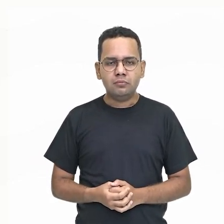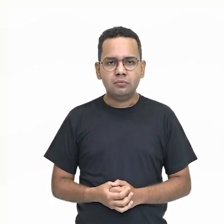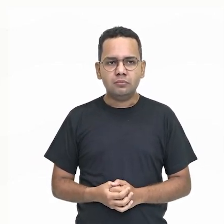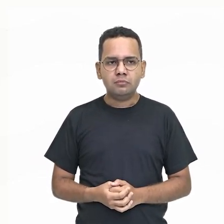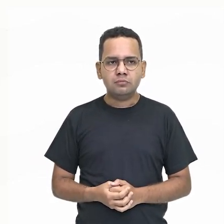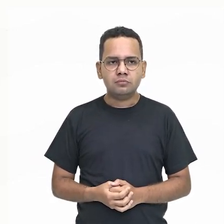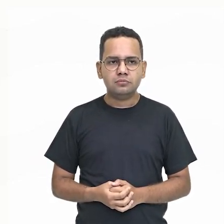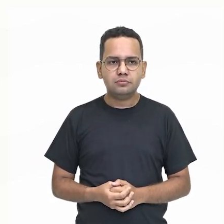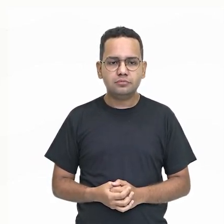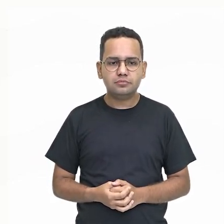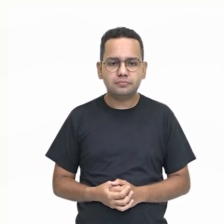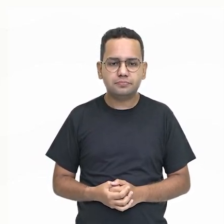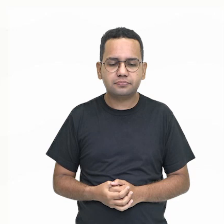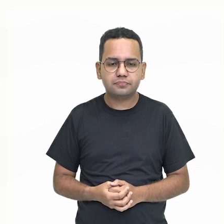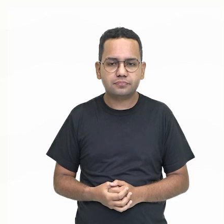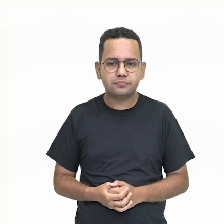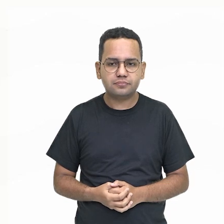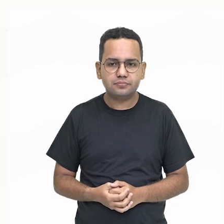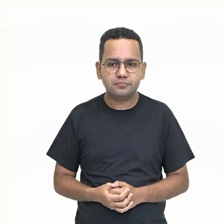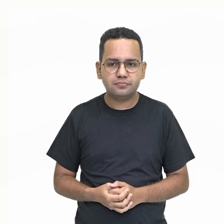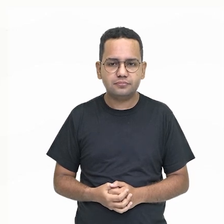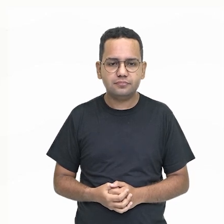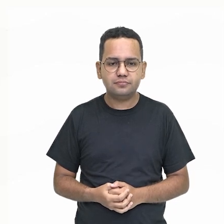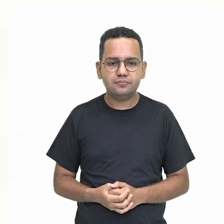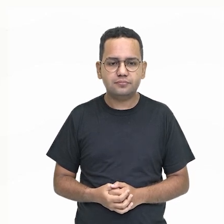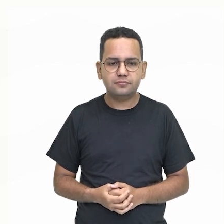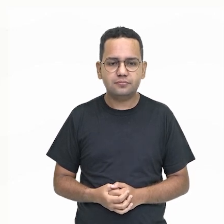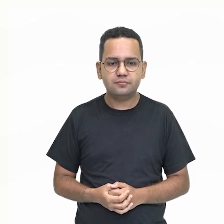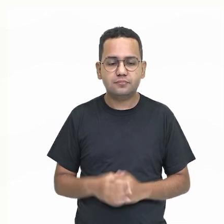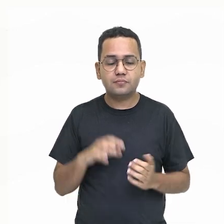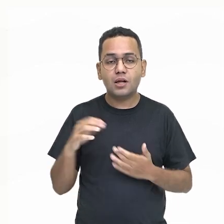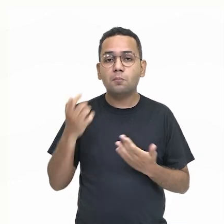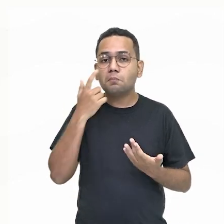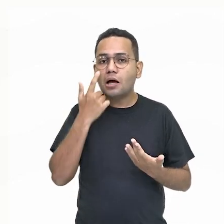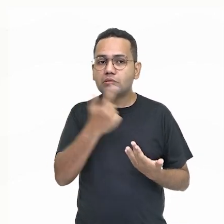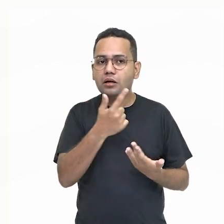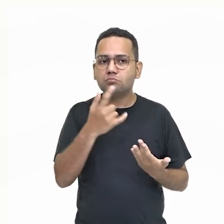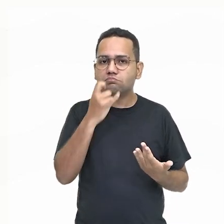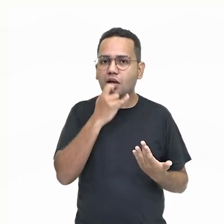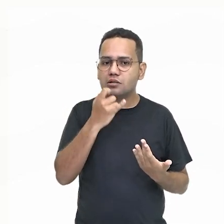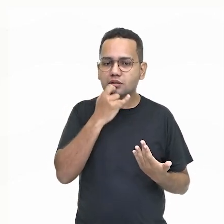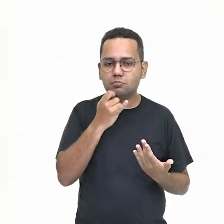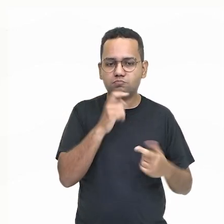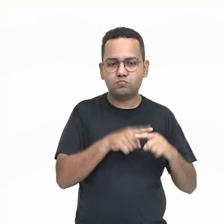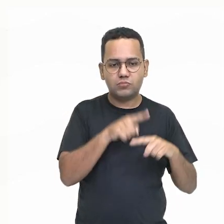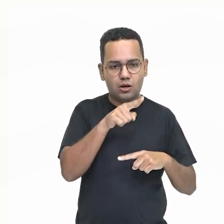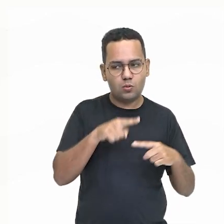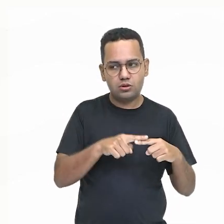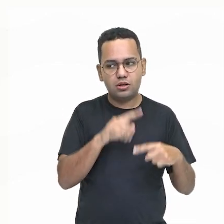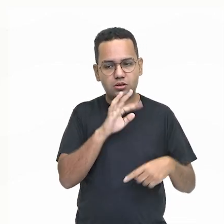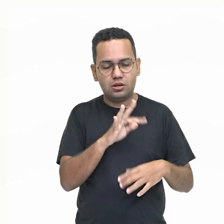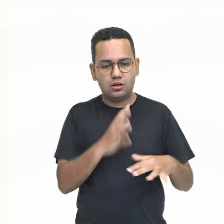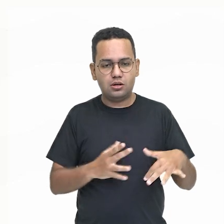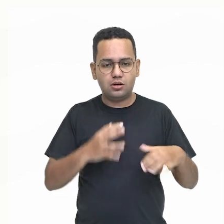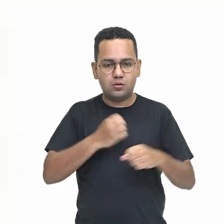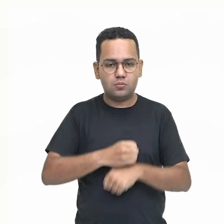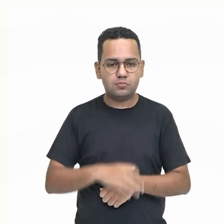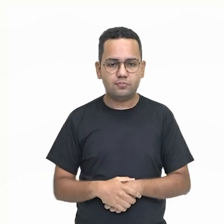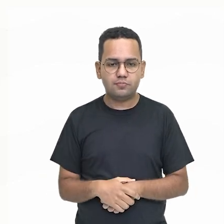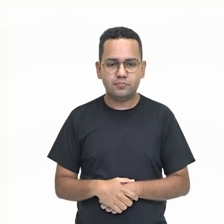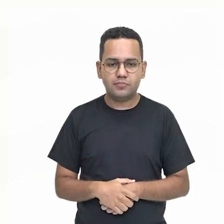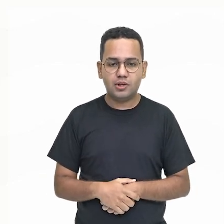espaço inicial no caso lá do nosso exemplo qual seria essa variação de tempo para ele seria